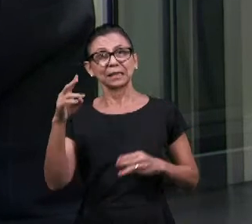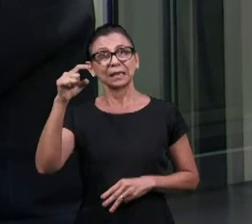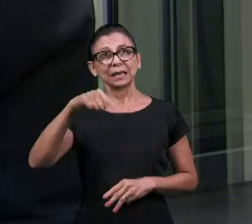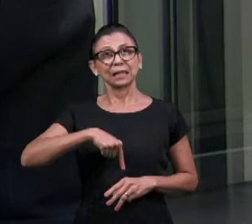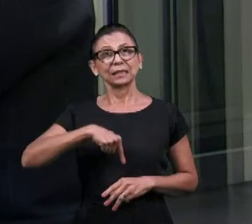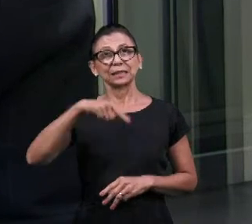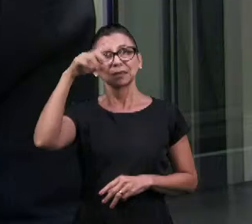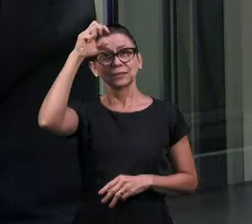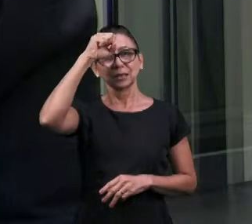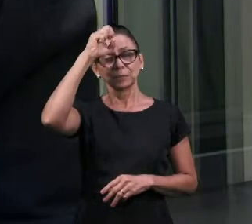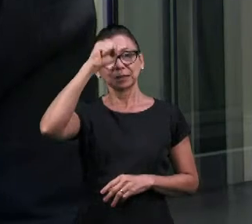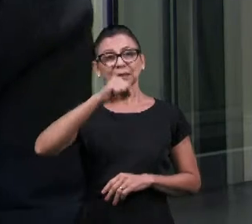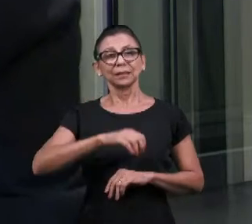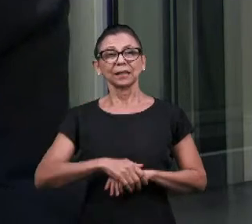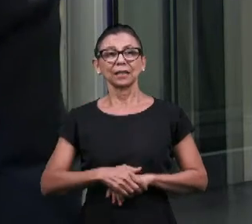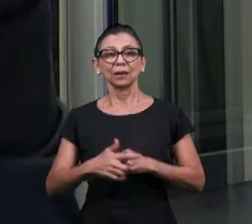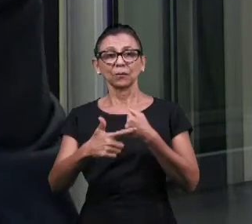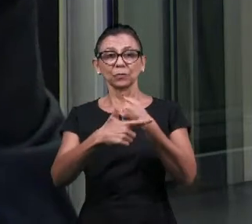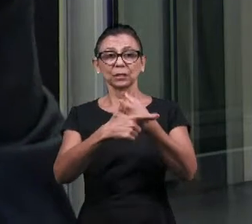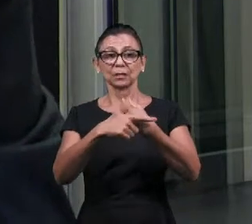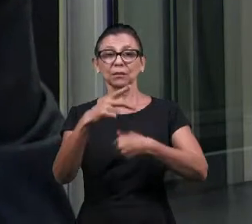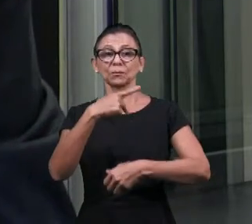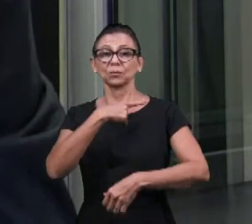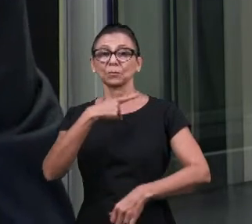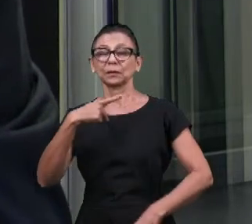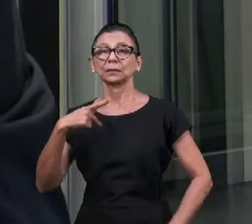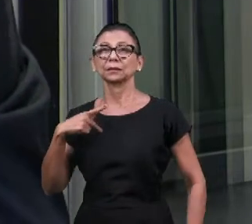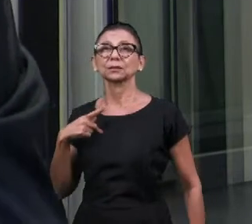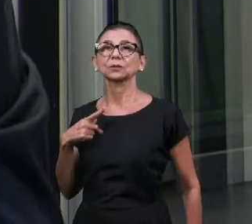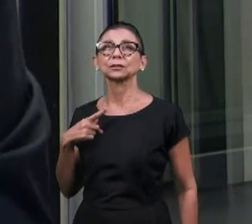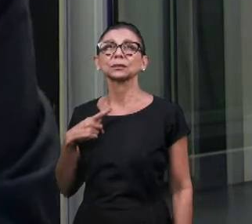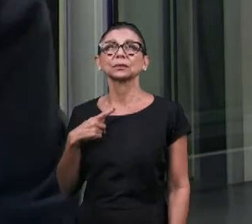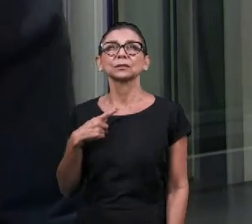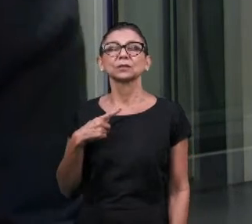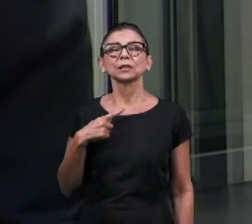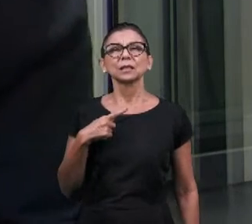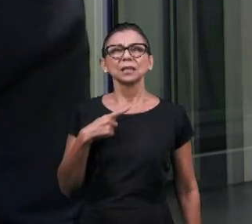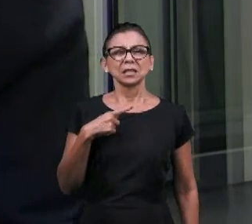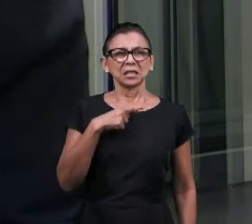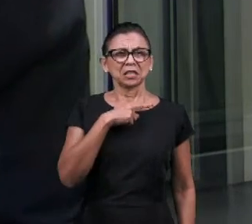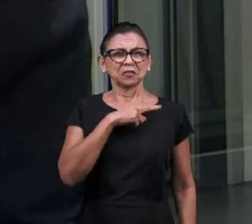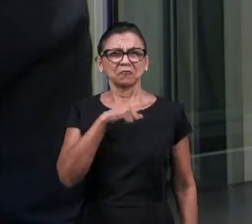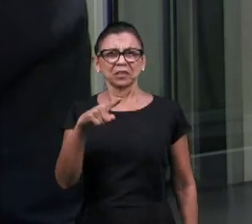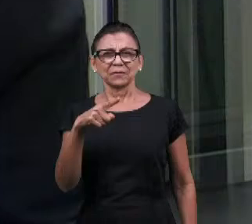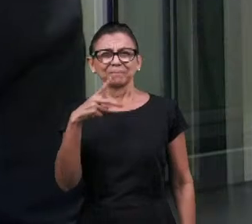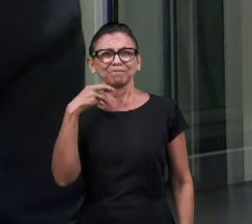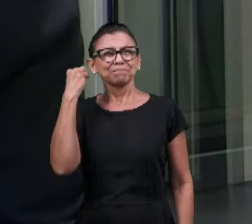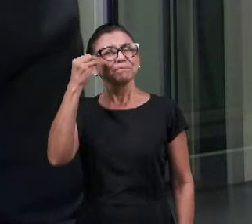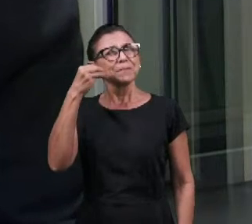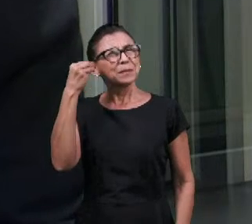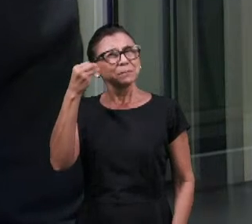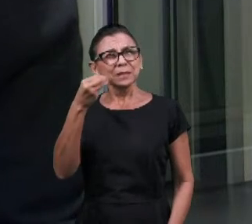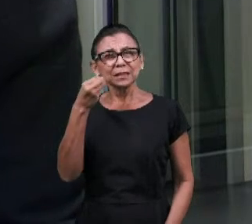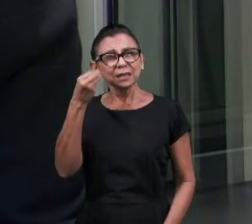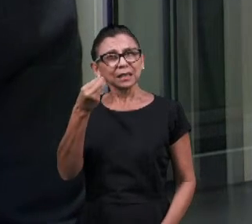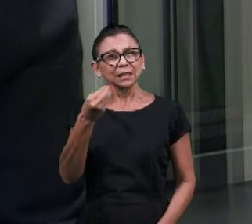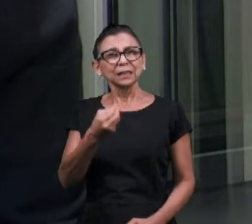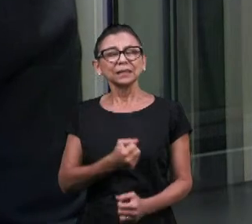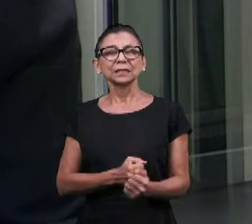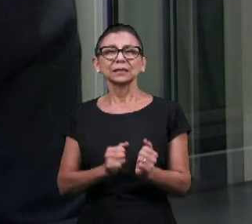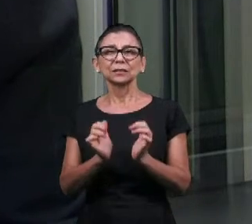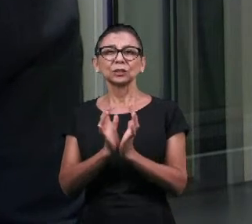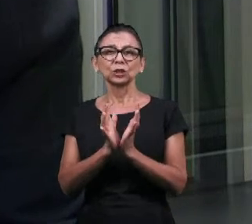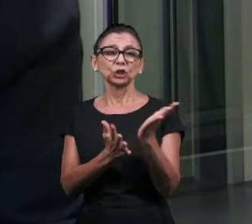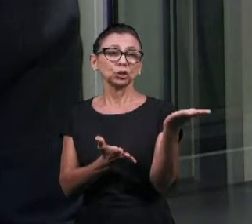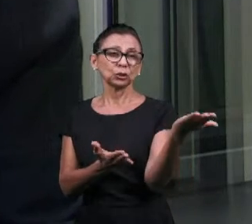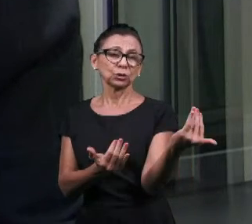pastor. Porque você vai ver tantas experiências de jovens, de irmãos que